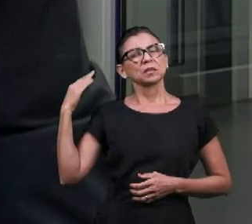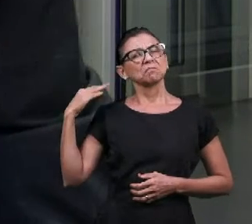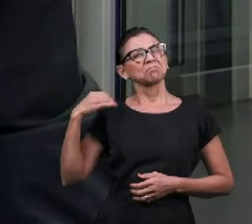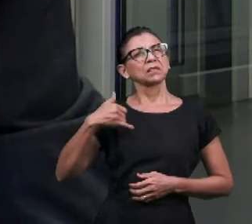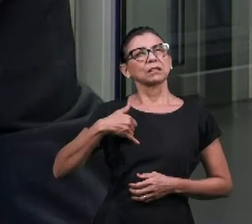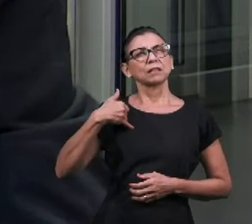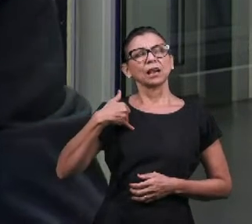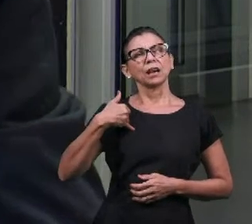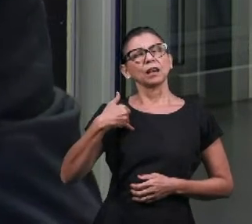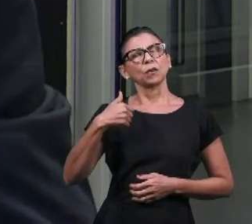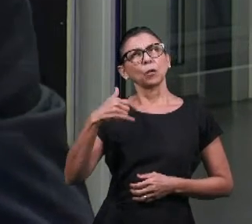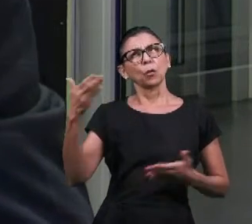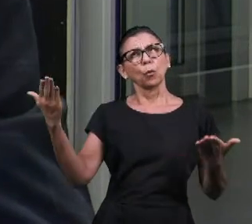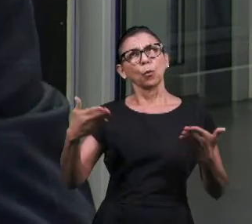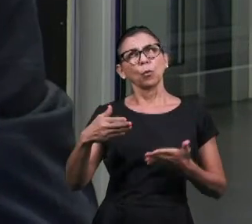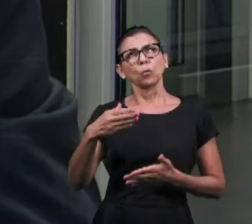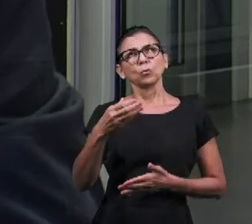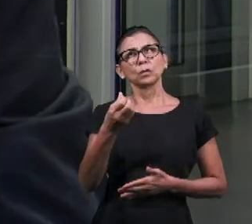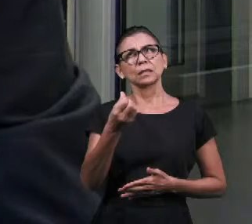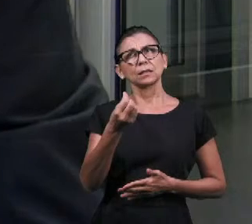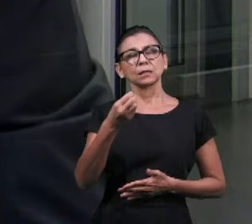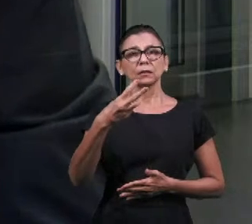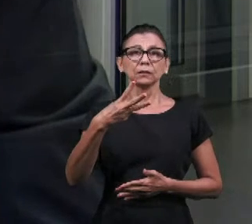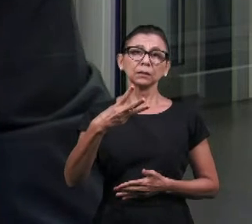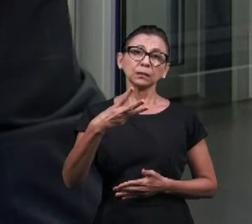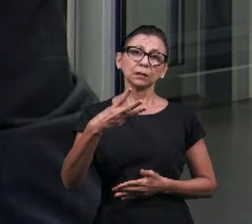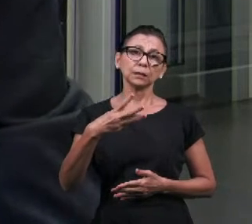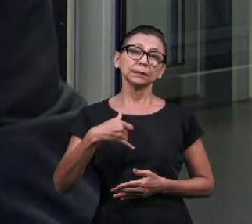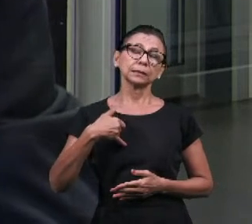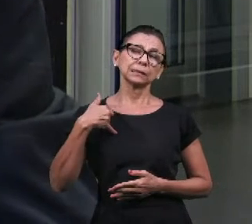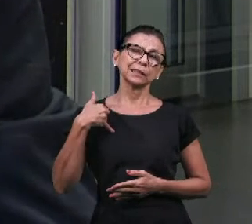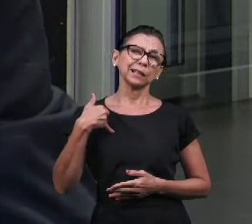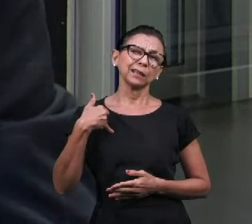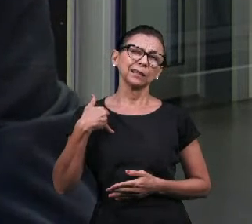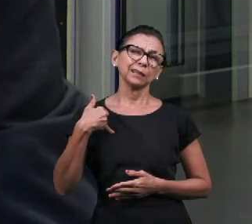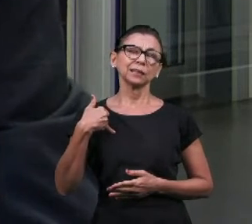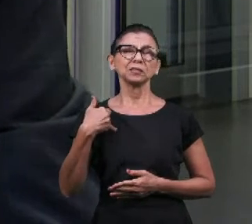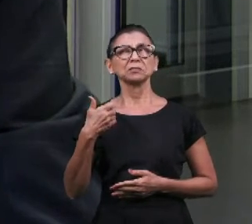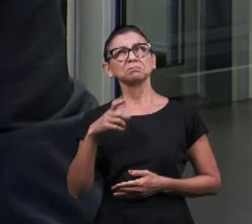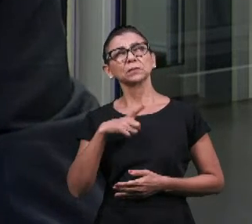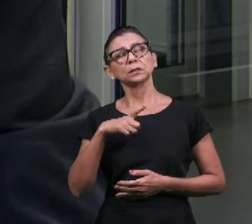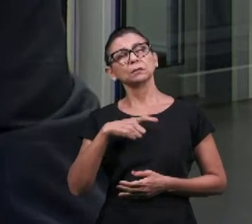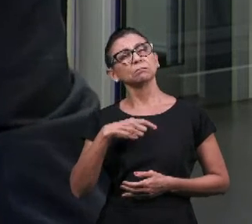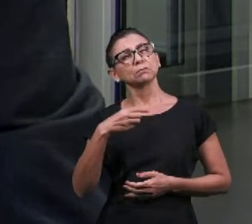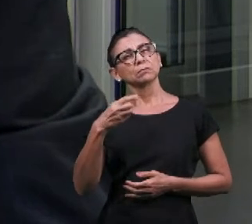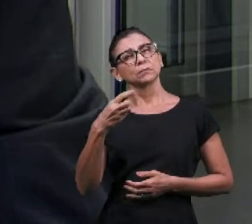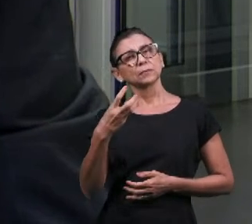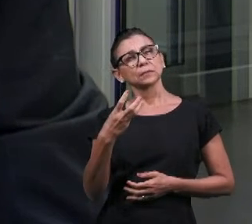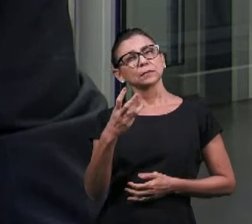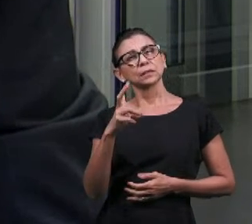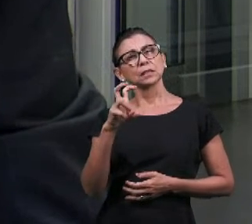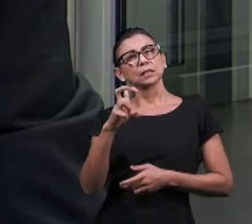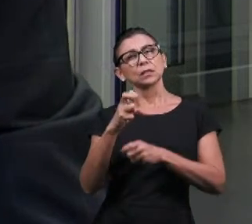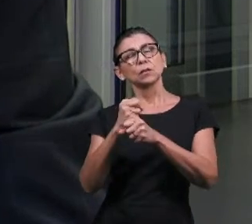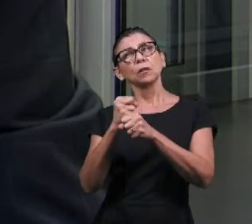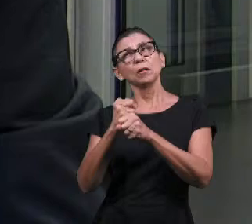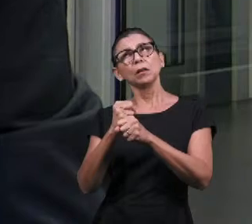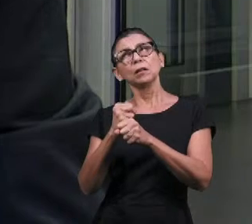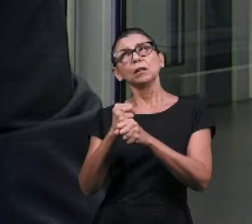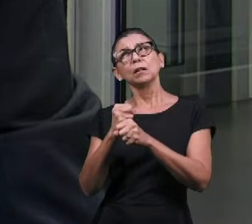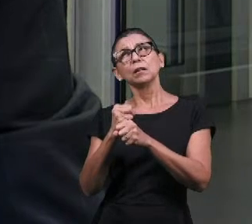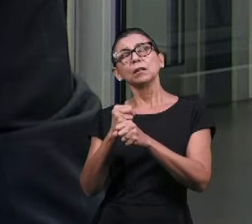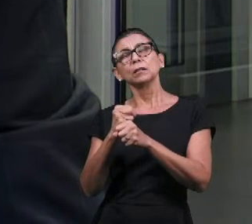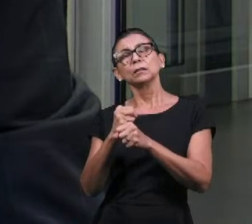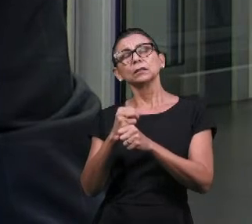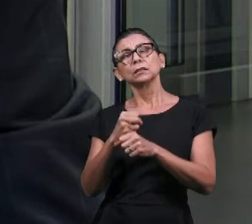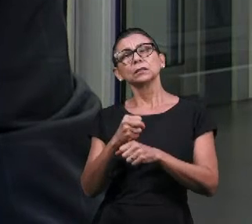tenho 63 anos, eu tenho 35 anos na obra do Senhor. Eu devia estar aí